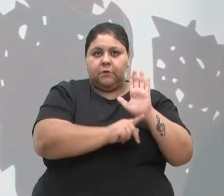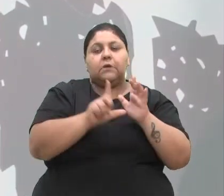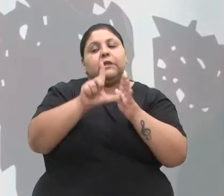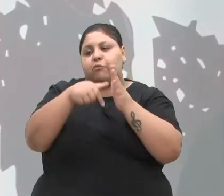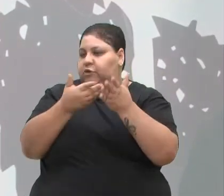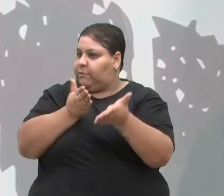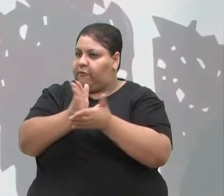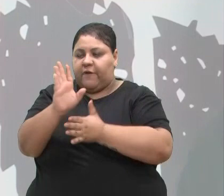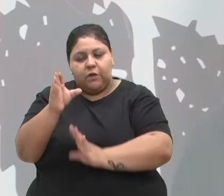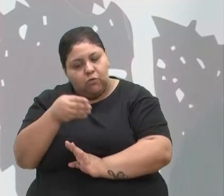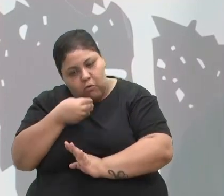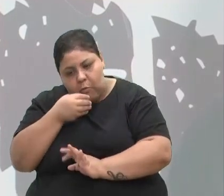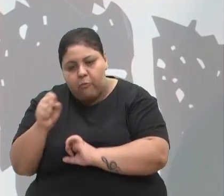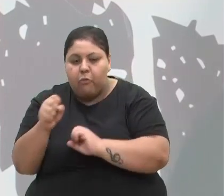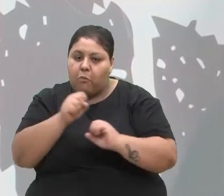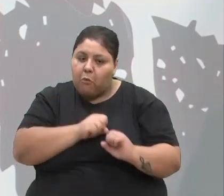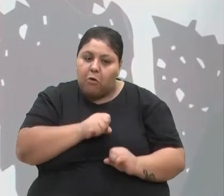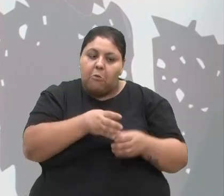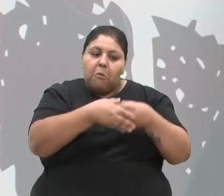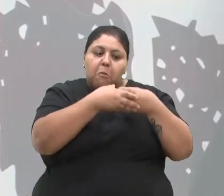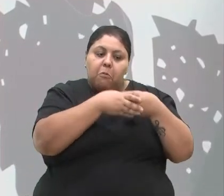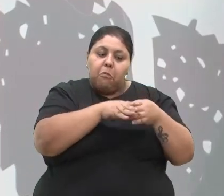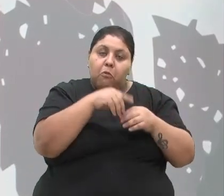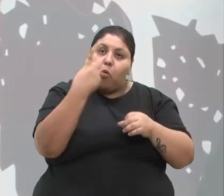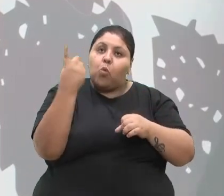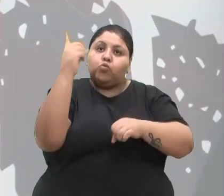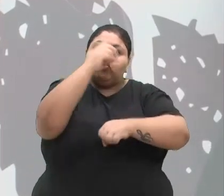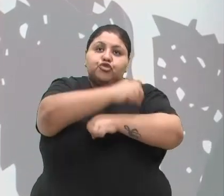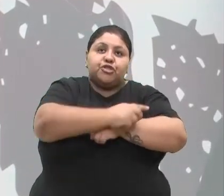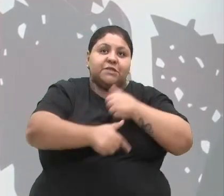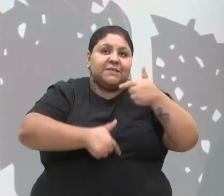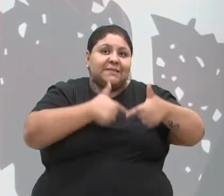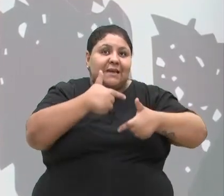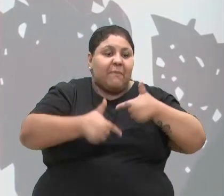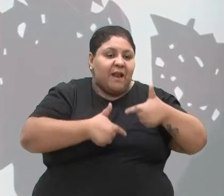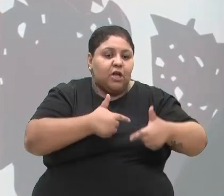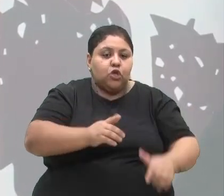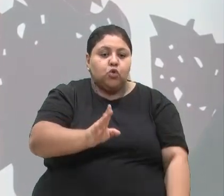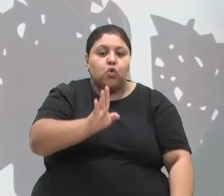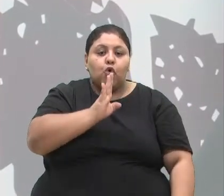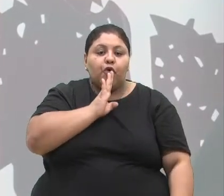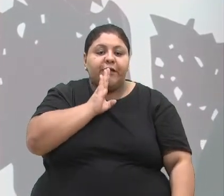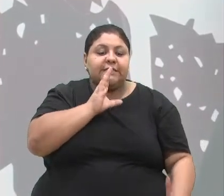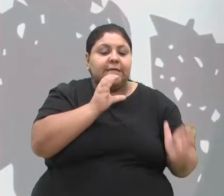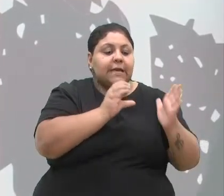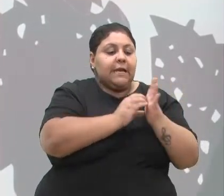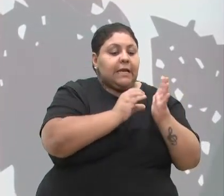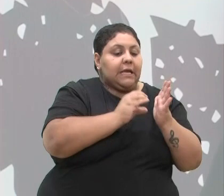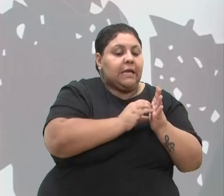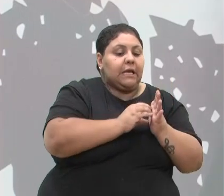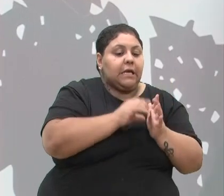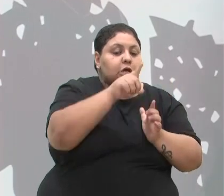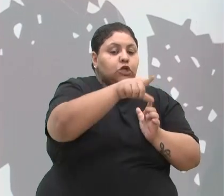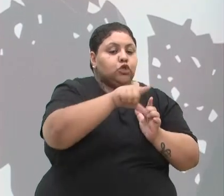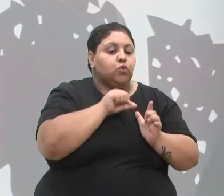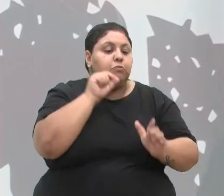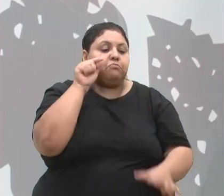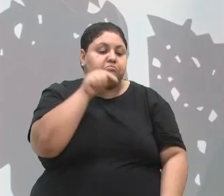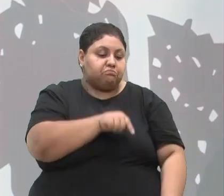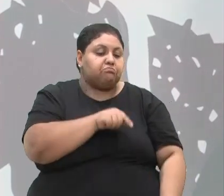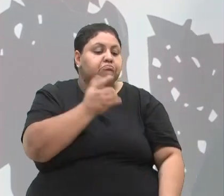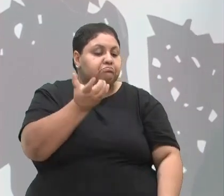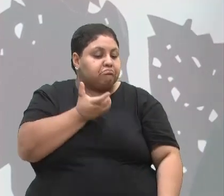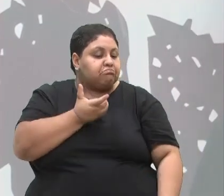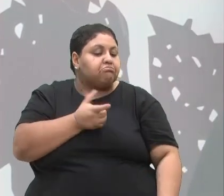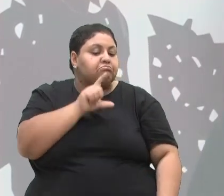claro, poderá vivenciar um dia como servidor público, conhecer a realidade e com isso definir, olha, realmente eu quero ser